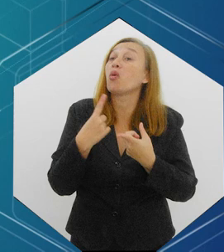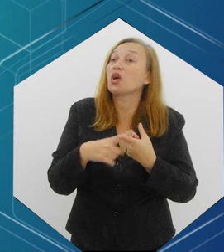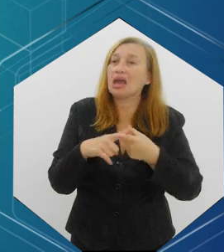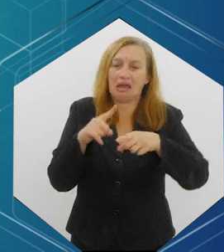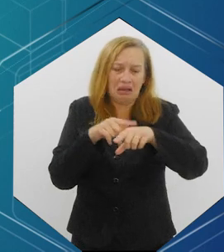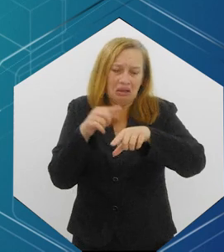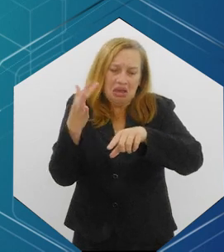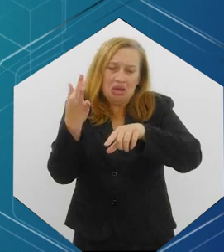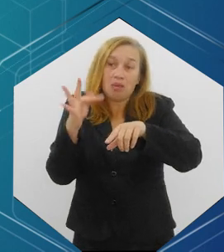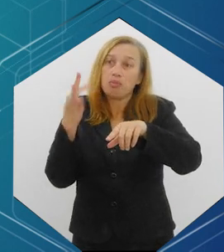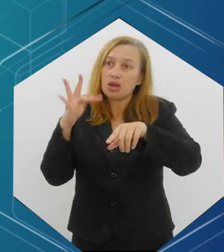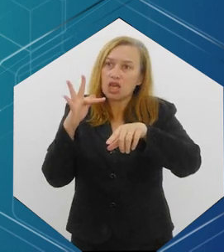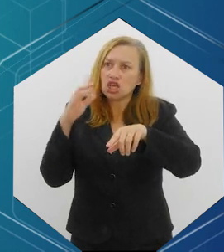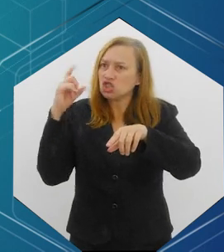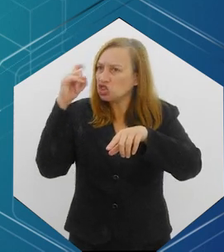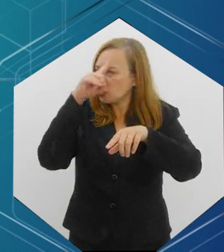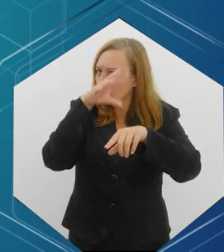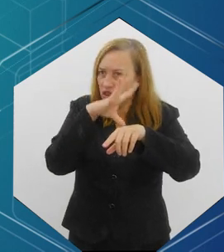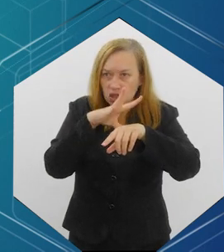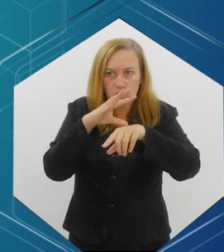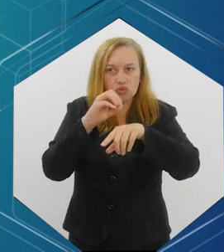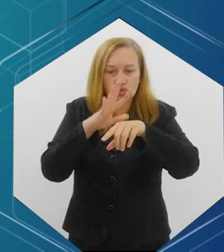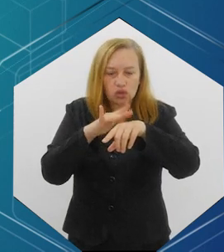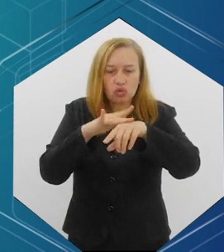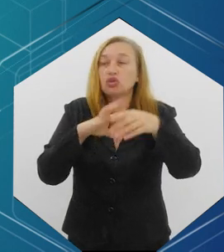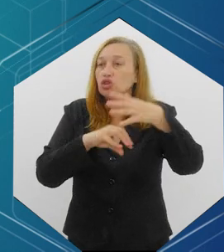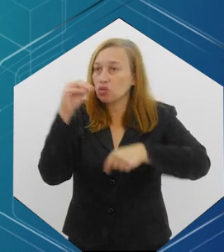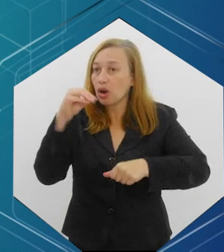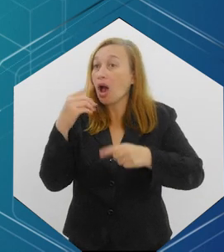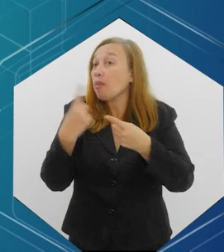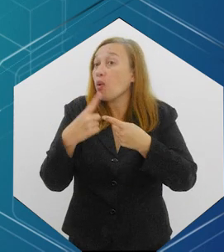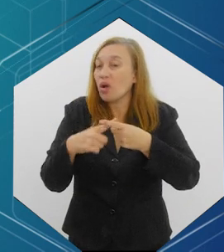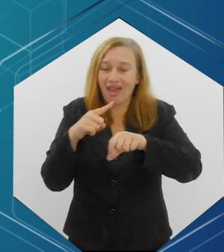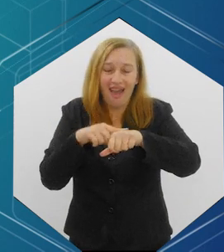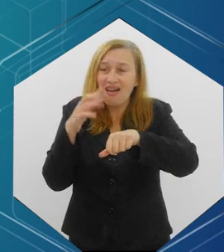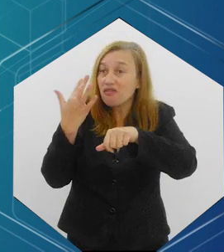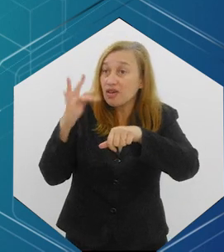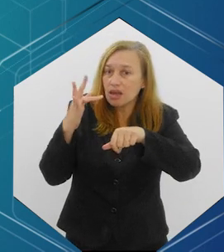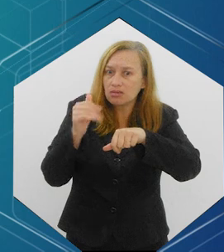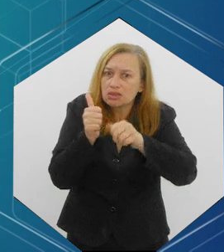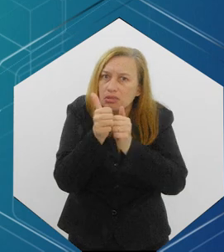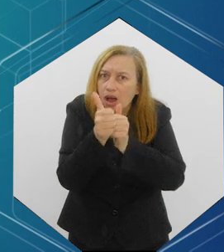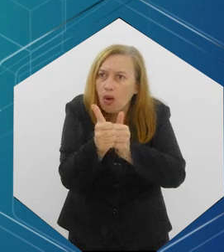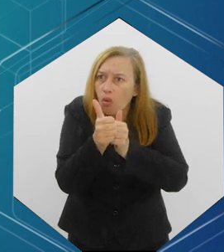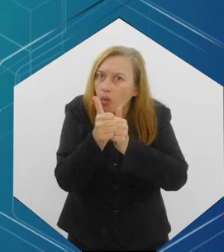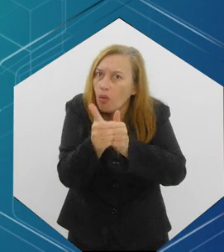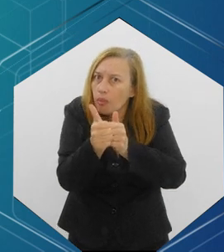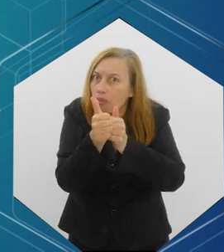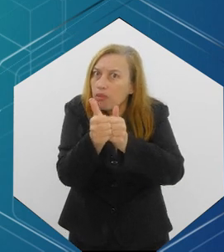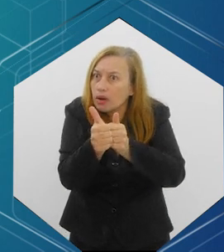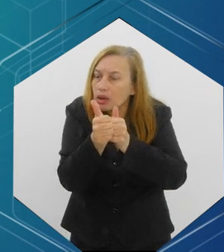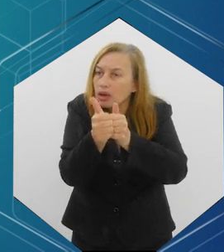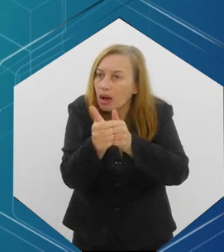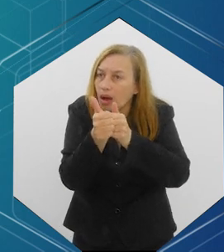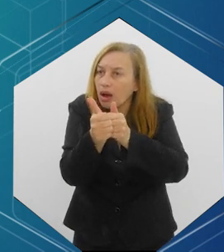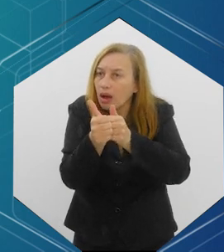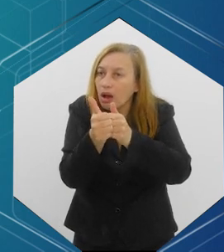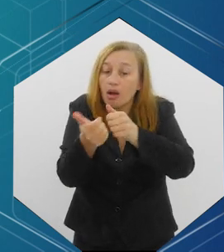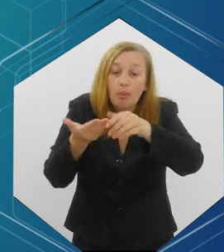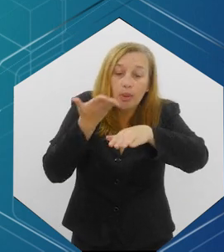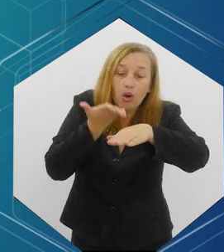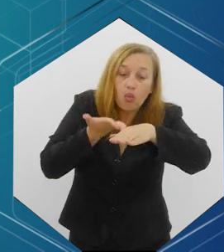o grande problema, porque a ferida é de difícil cicatrização, porque a ferida você tem que